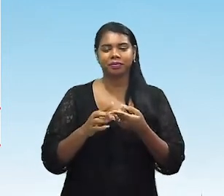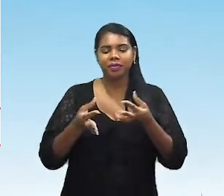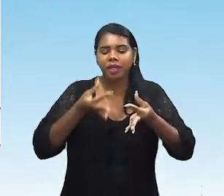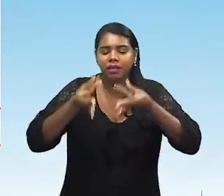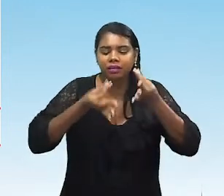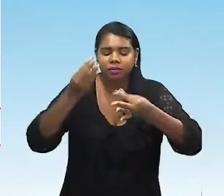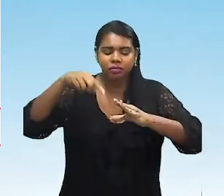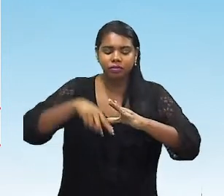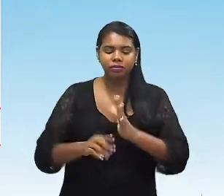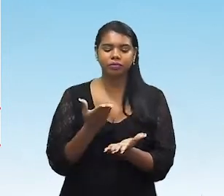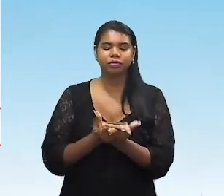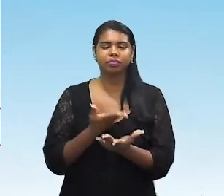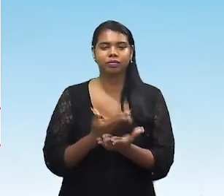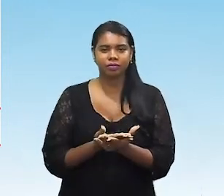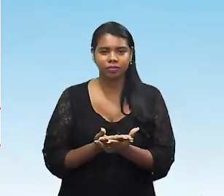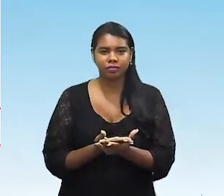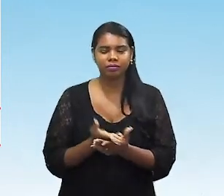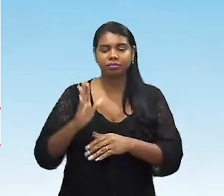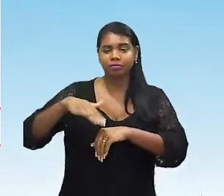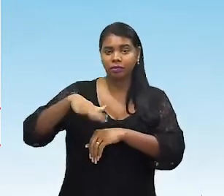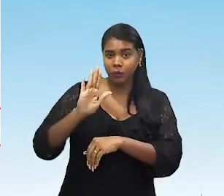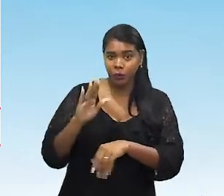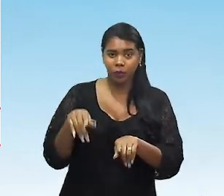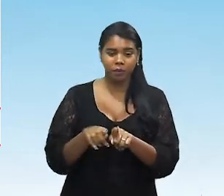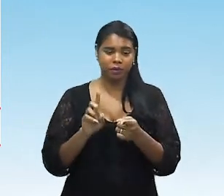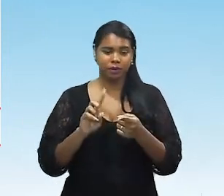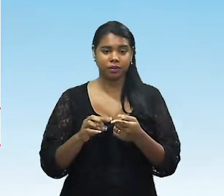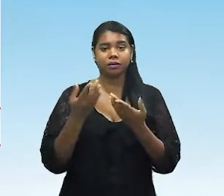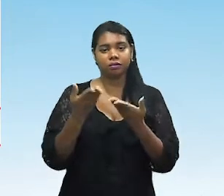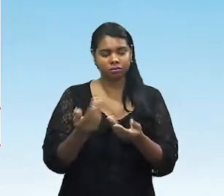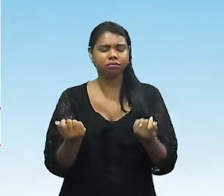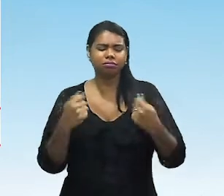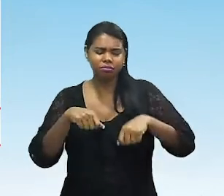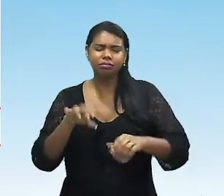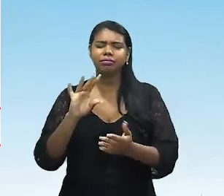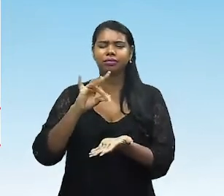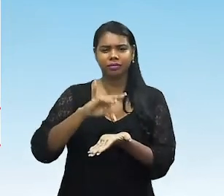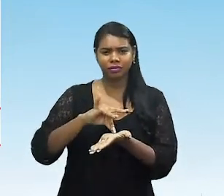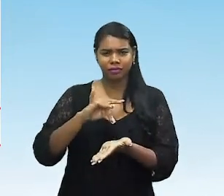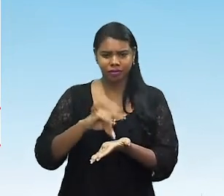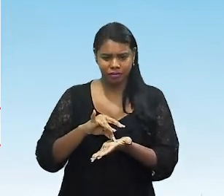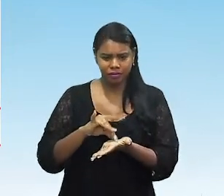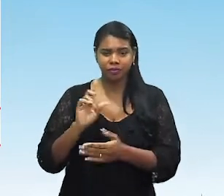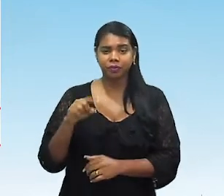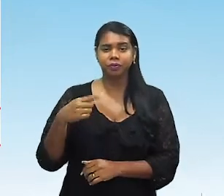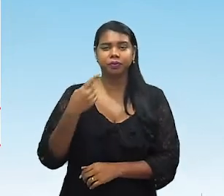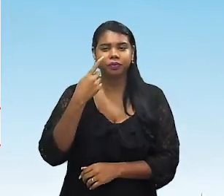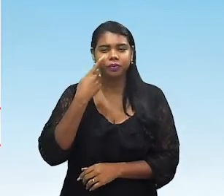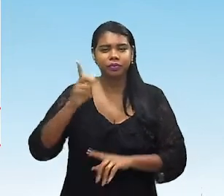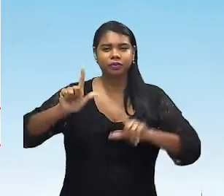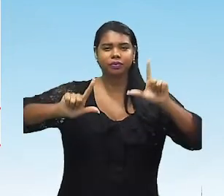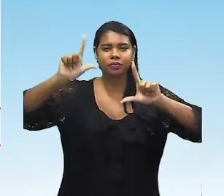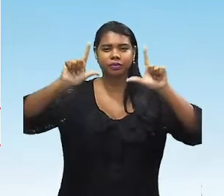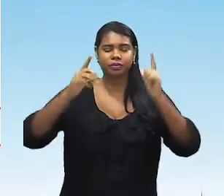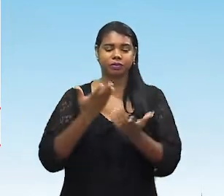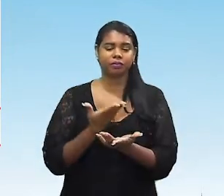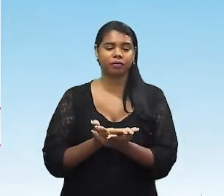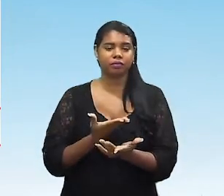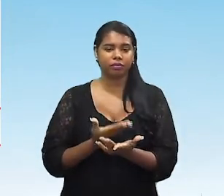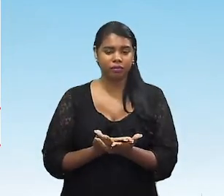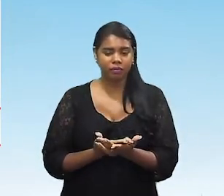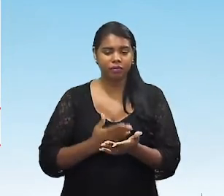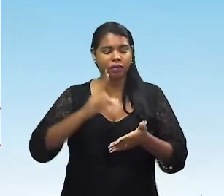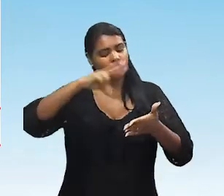de aprofundamento, né, uma ou mais de uma, para que vocês possam, após assistir essa aula, se debruçar